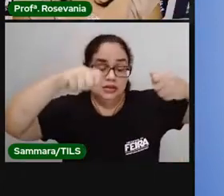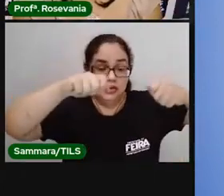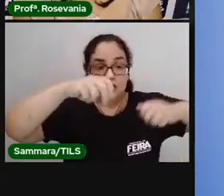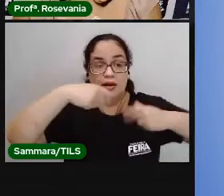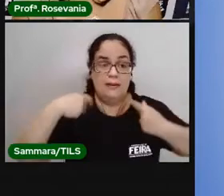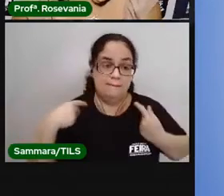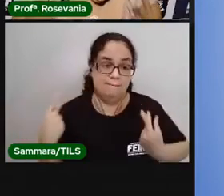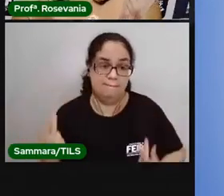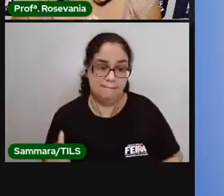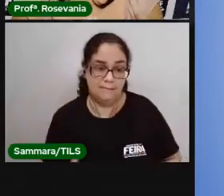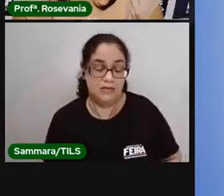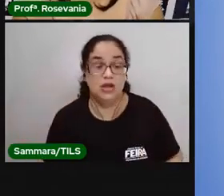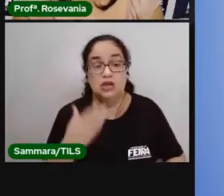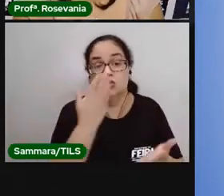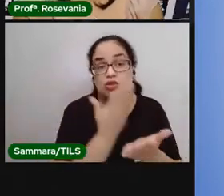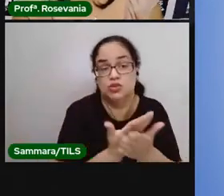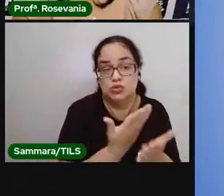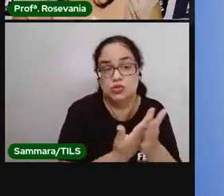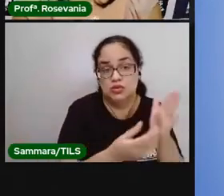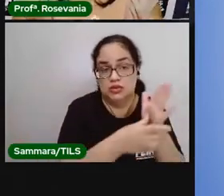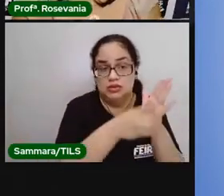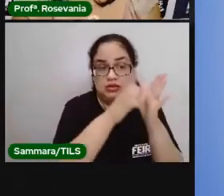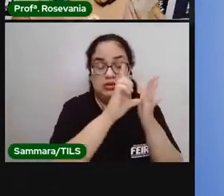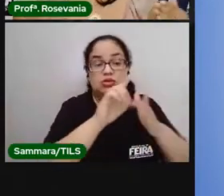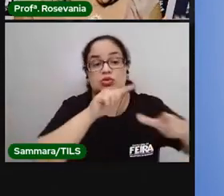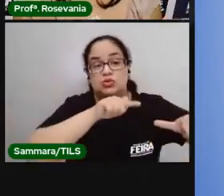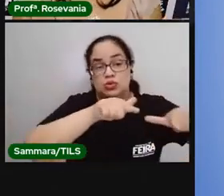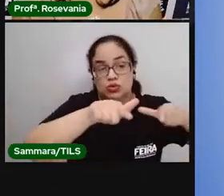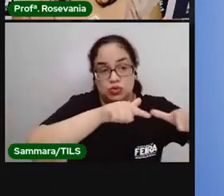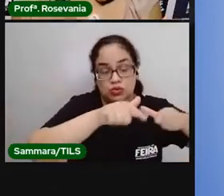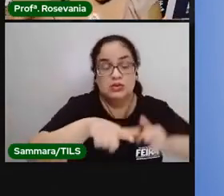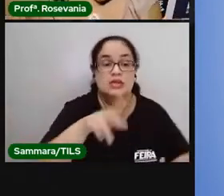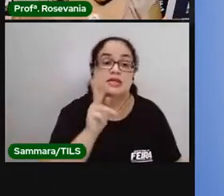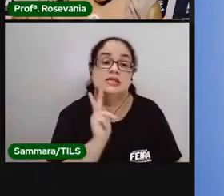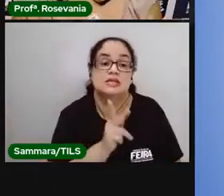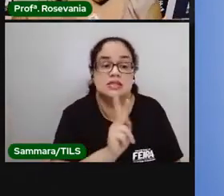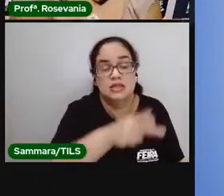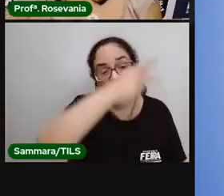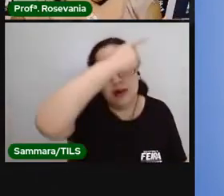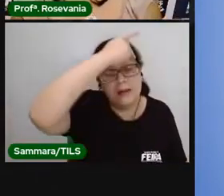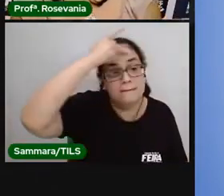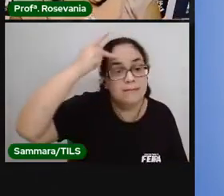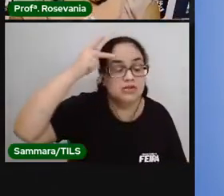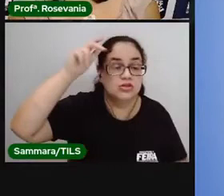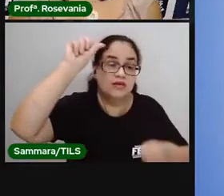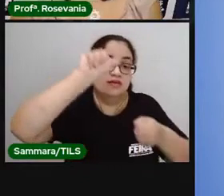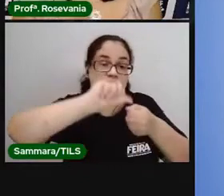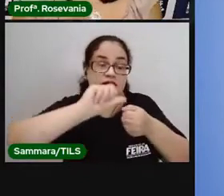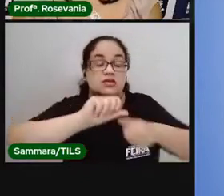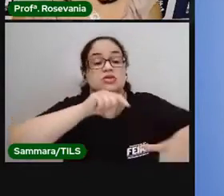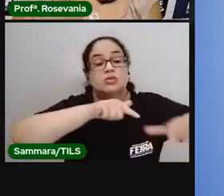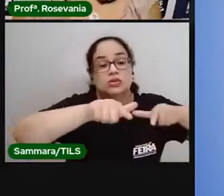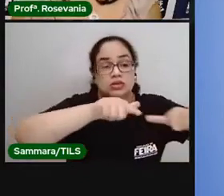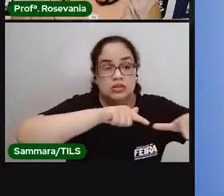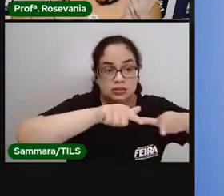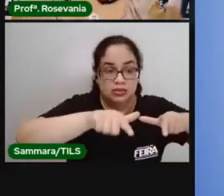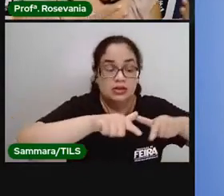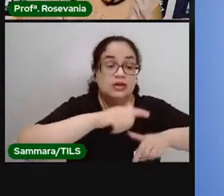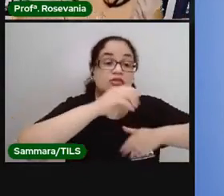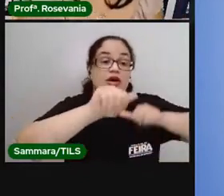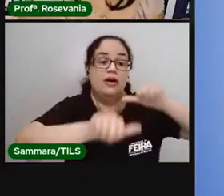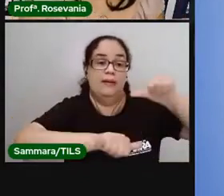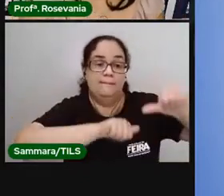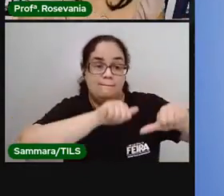como nós já estudamos antes, através do seu trabalho. Então, toda vez que o homem realiza um trabalho, ele vai